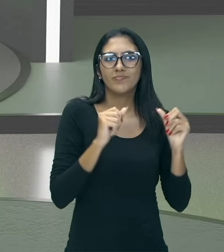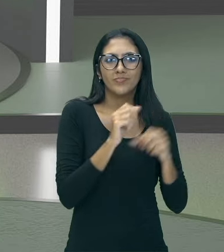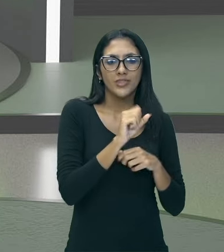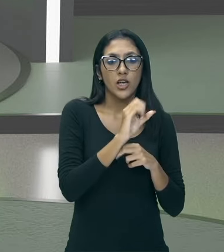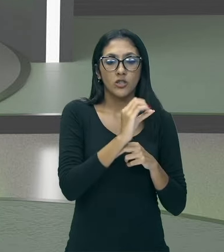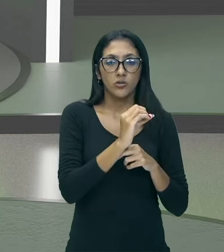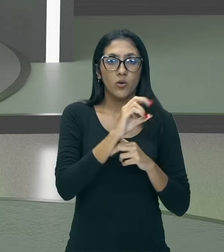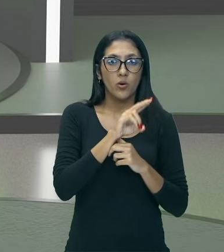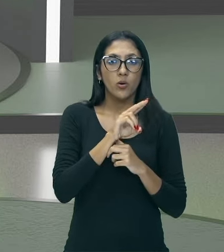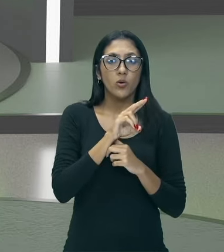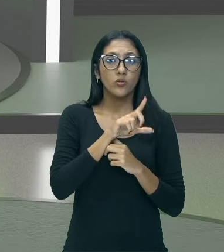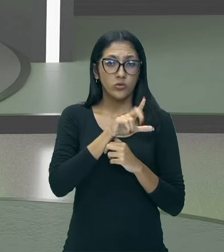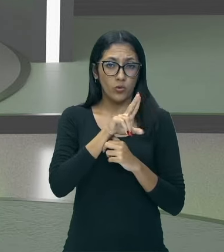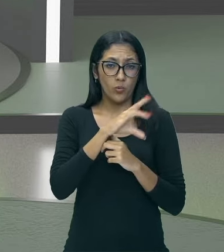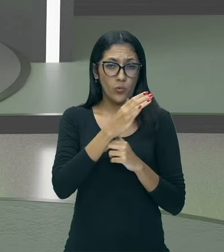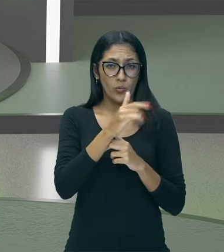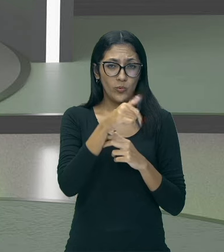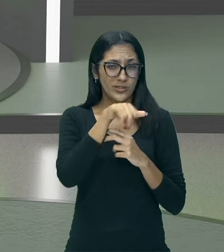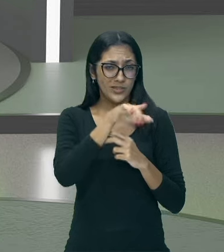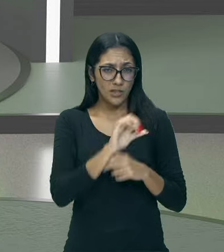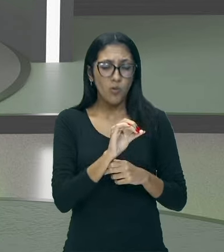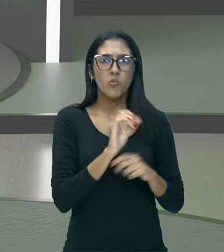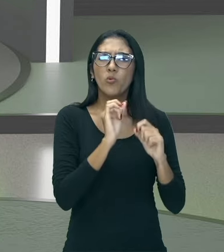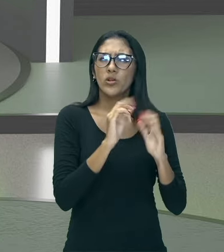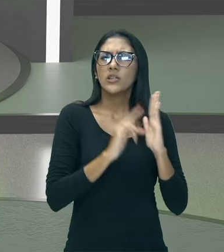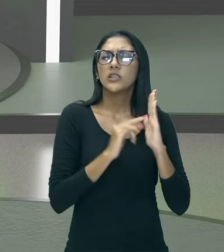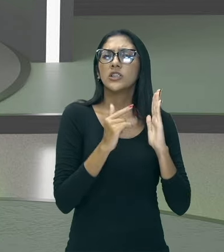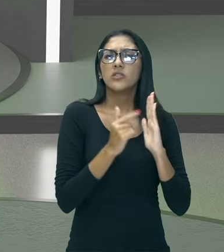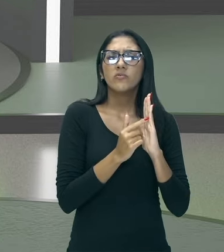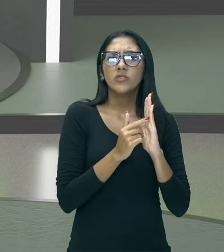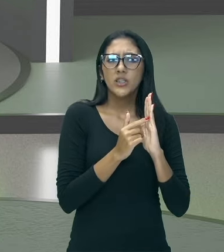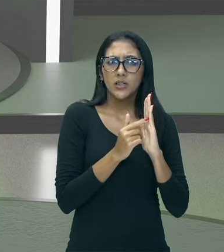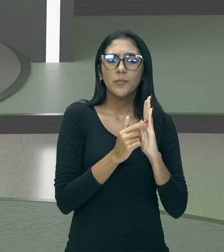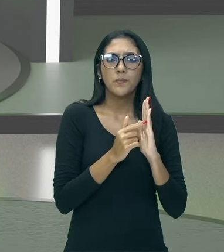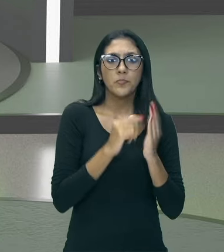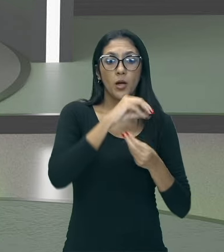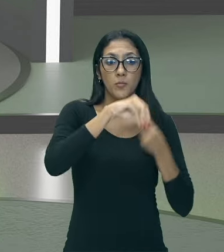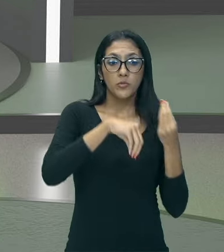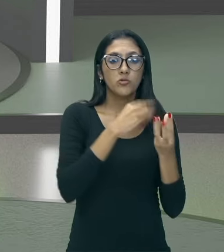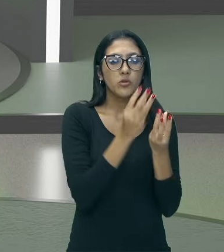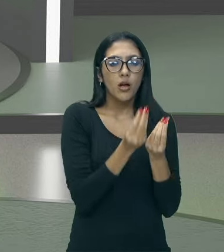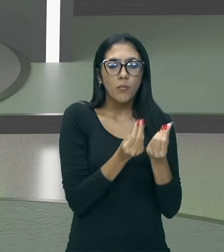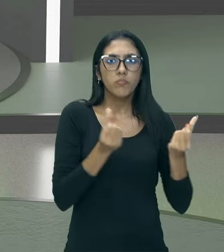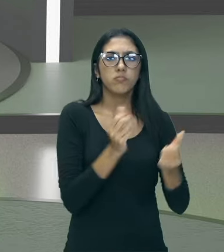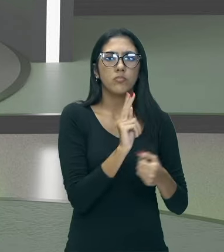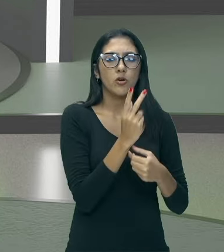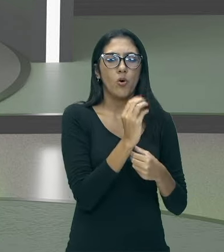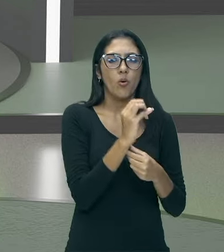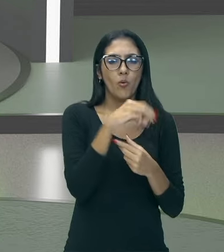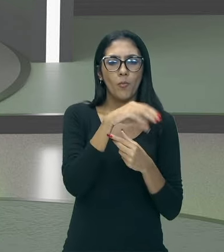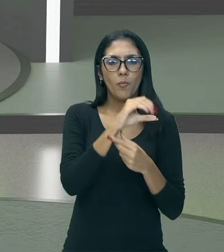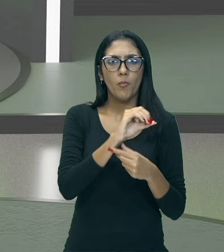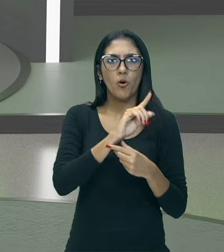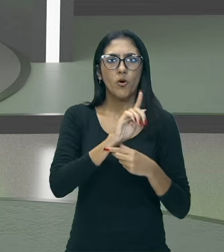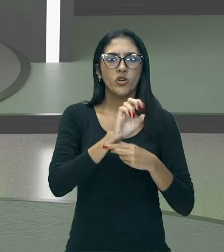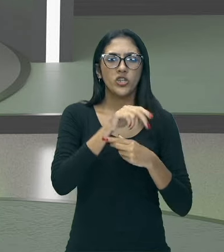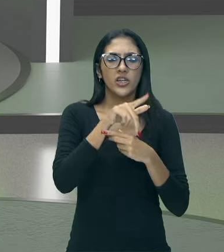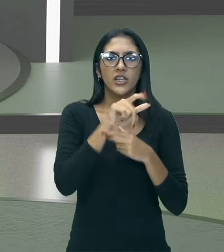recordando o conceito de mistura homogênea, o que seria a mistura homogênea? São aquelas misturas